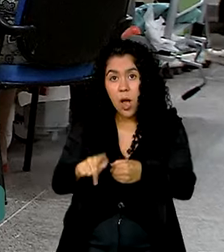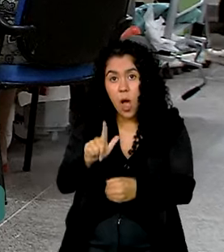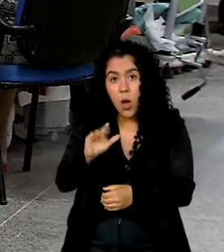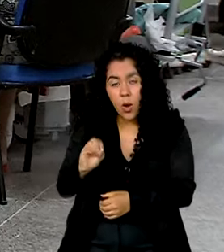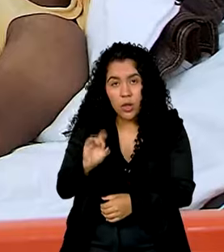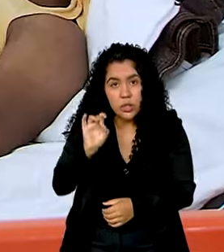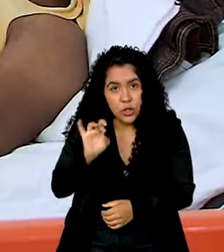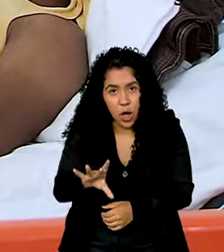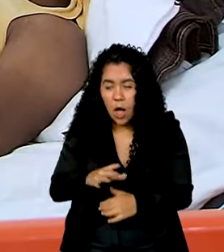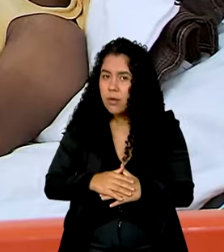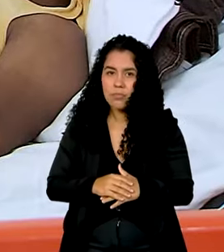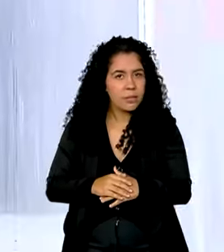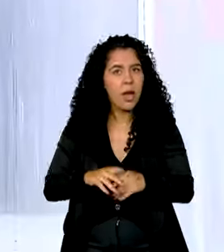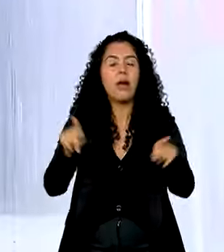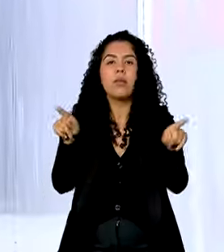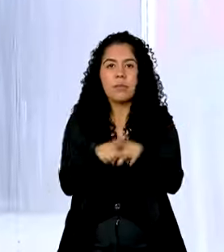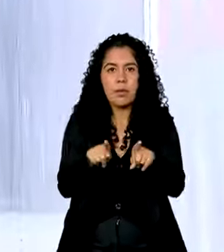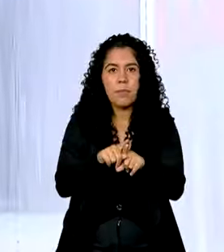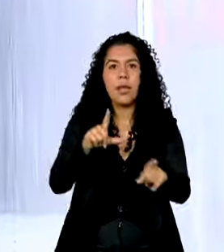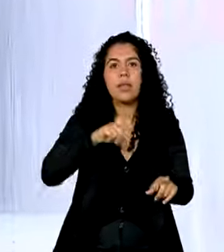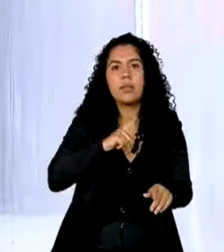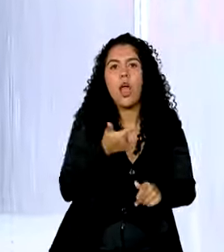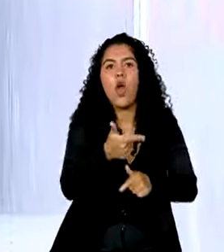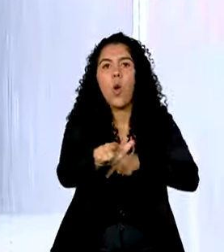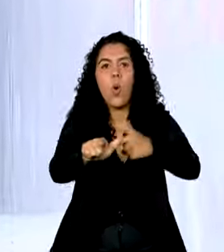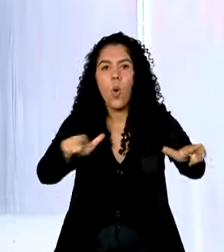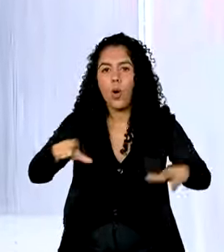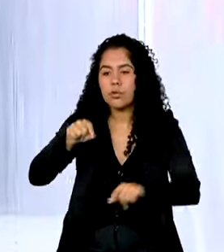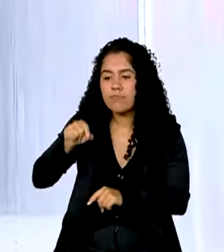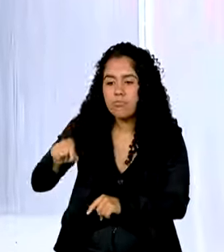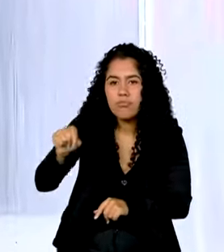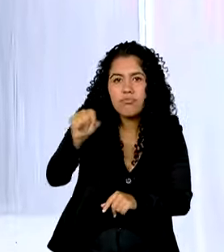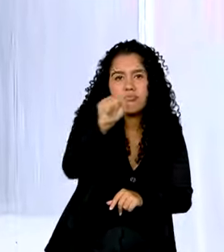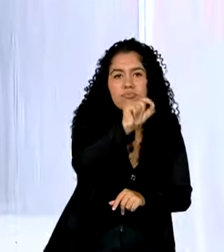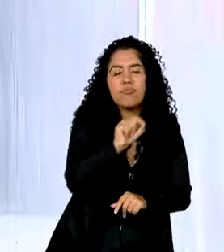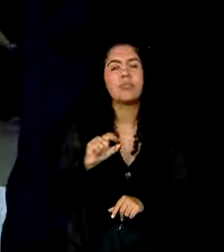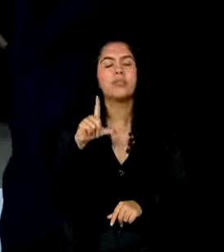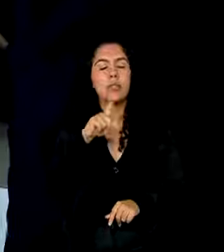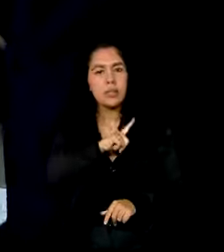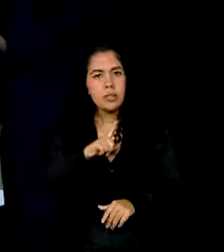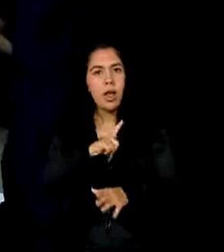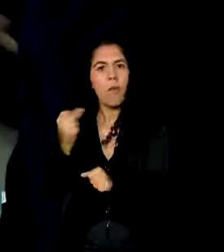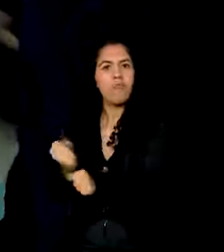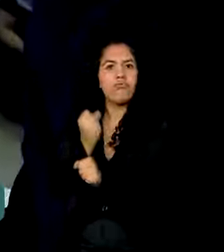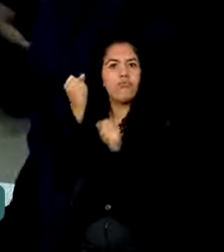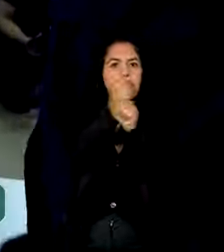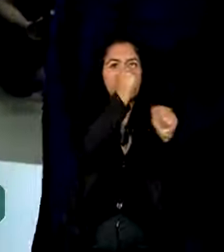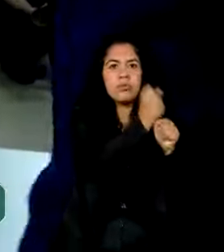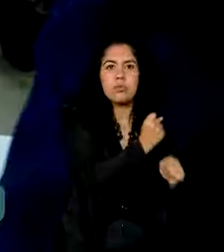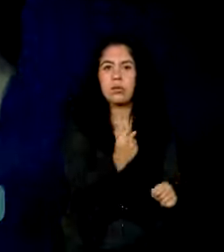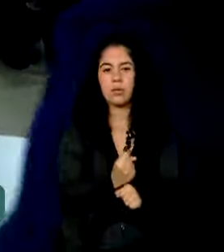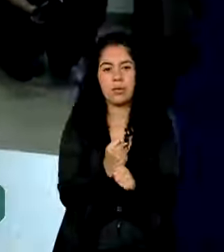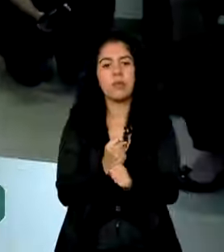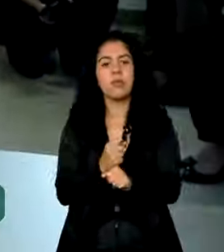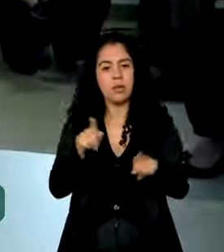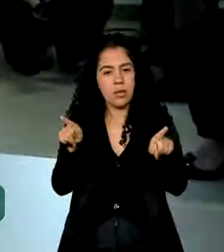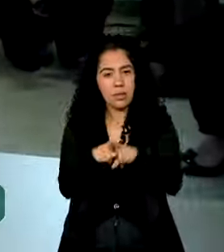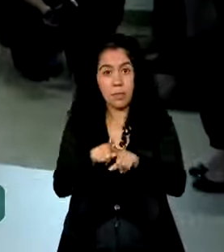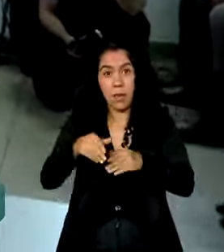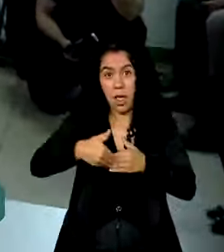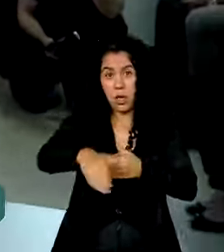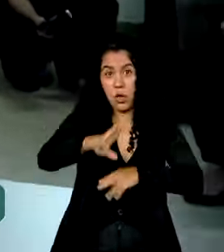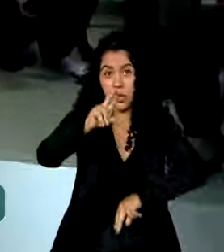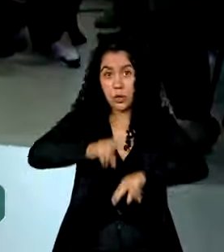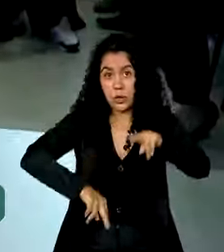sendo contemplado com novos empreendimentos na área de saúde. Os investimentos alcançam todo o país. Também em junho